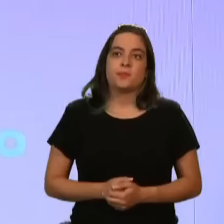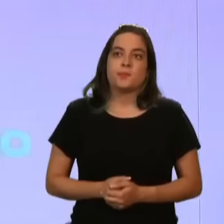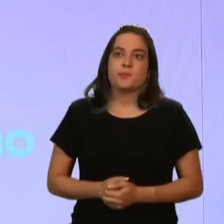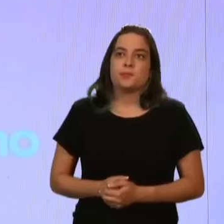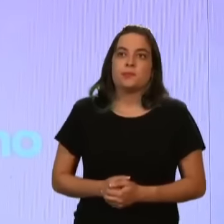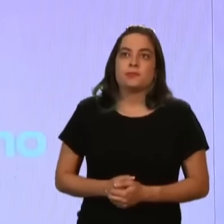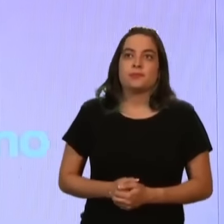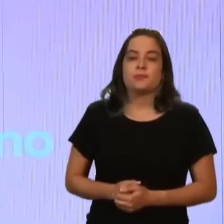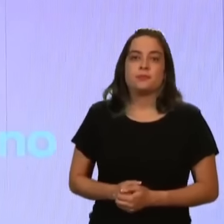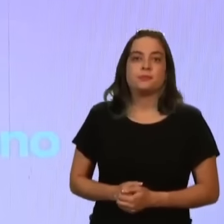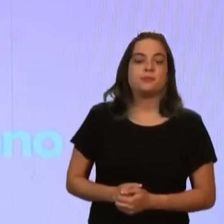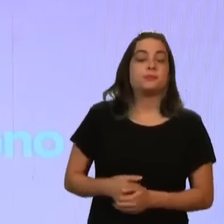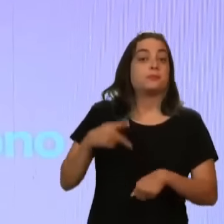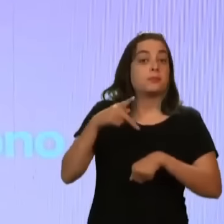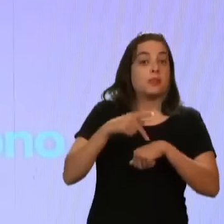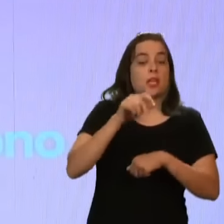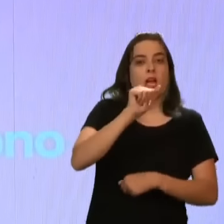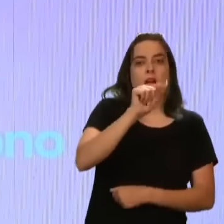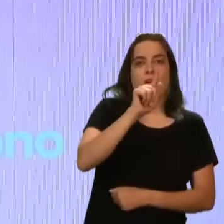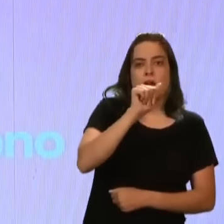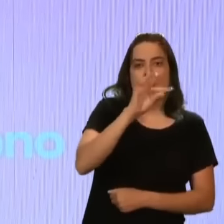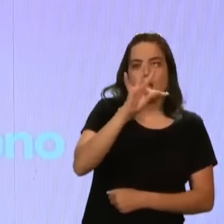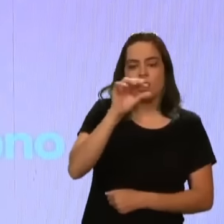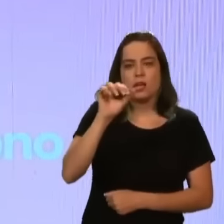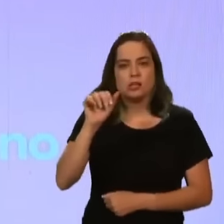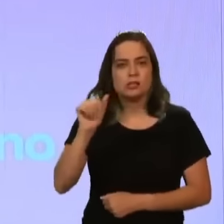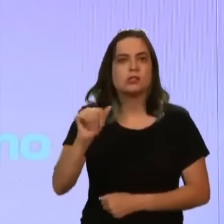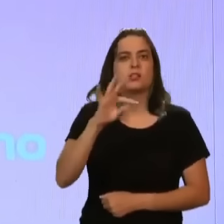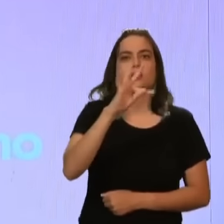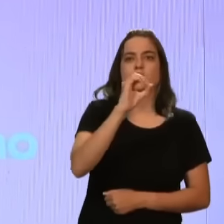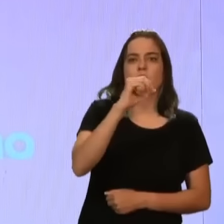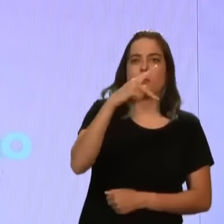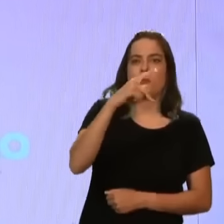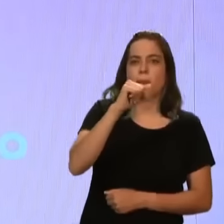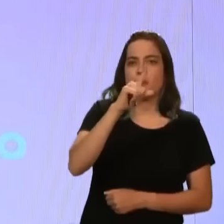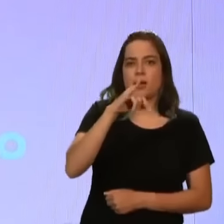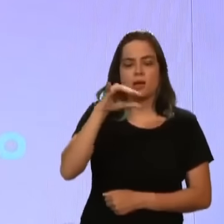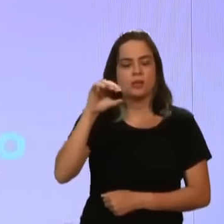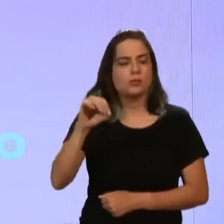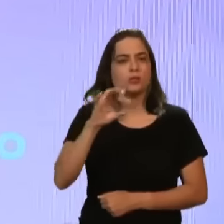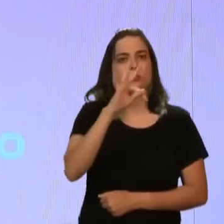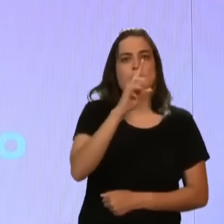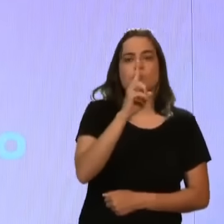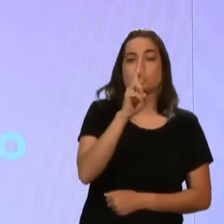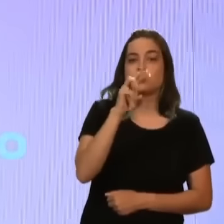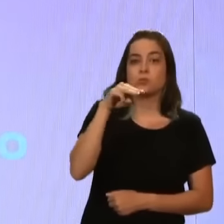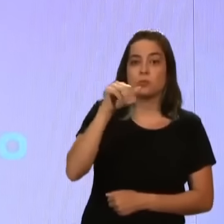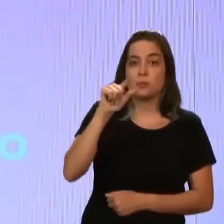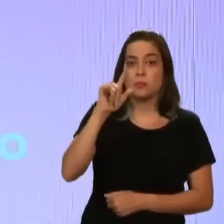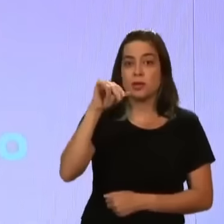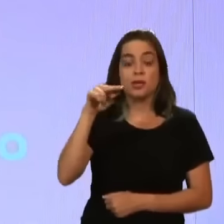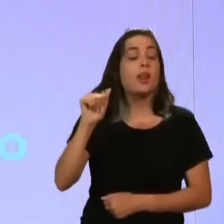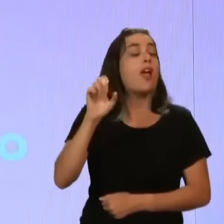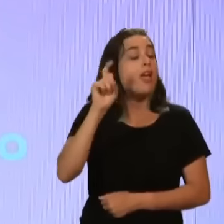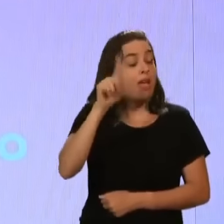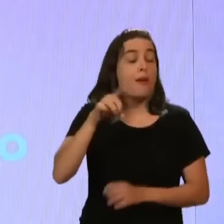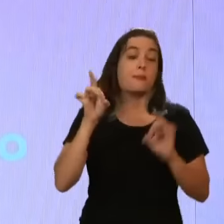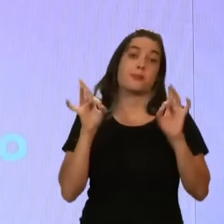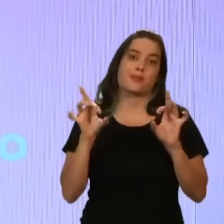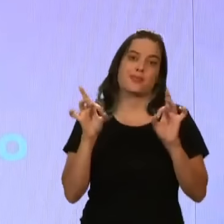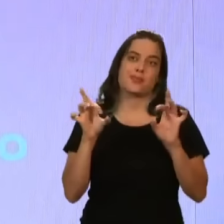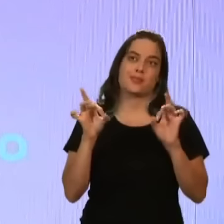A pedra ágata, ametista, o citrino, topázio, água marina, turmalina, são todas pedras preciosas,